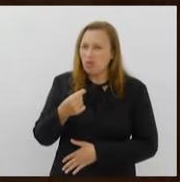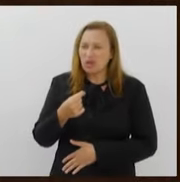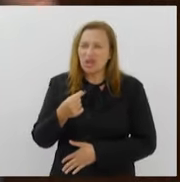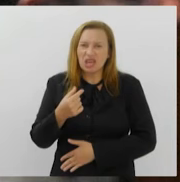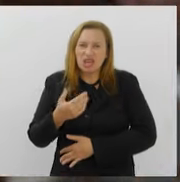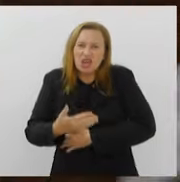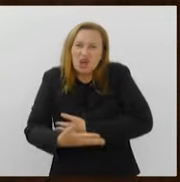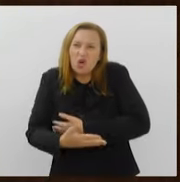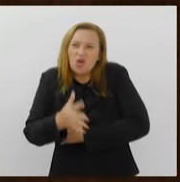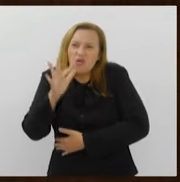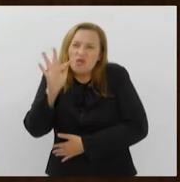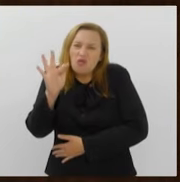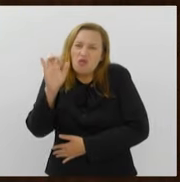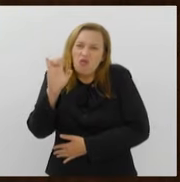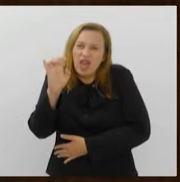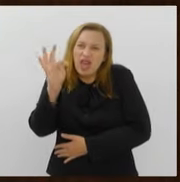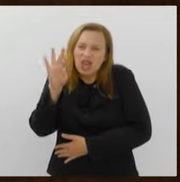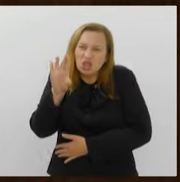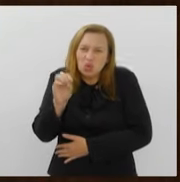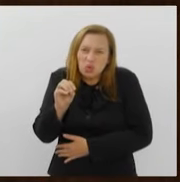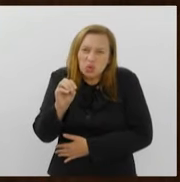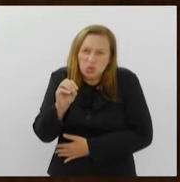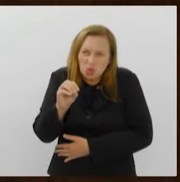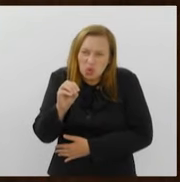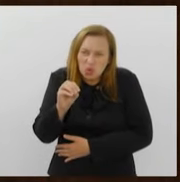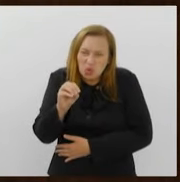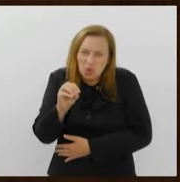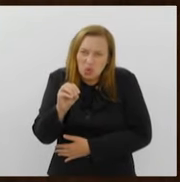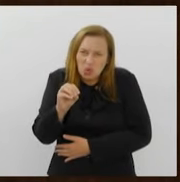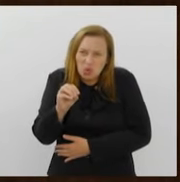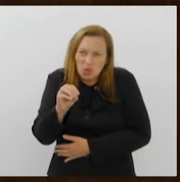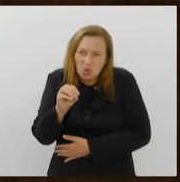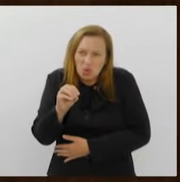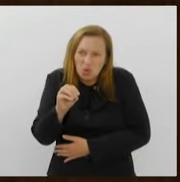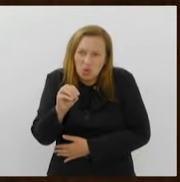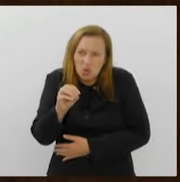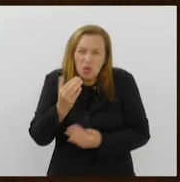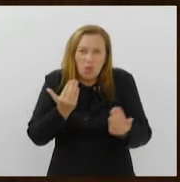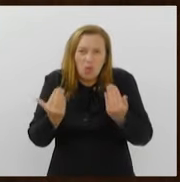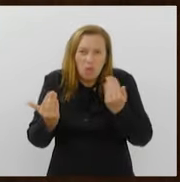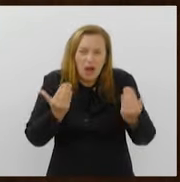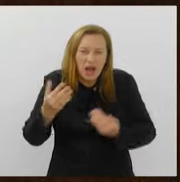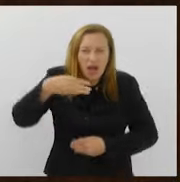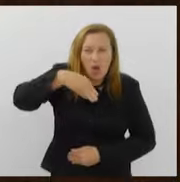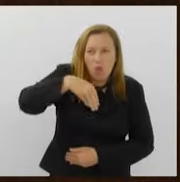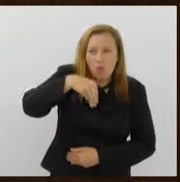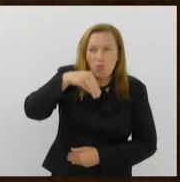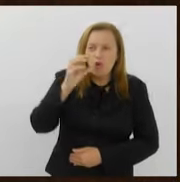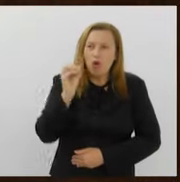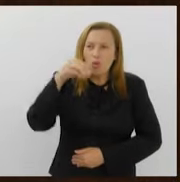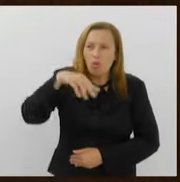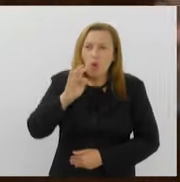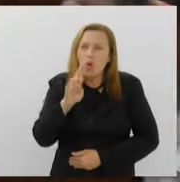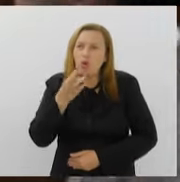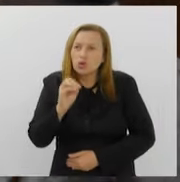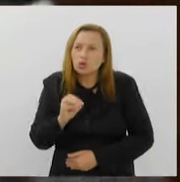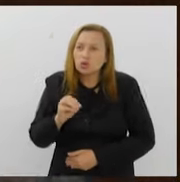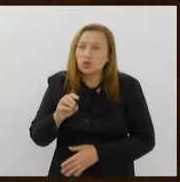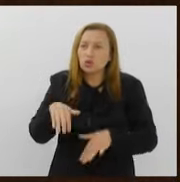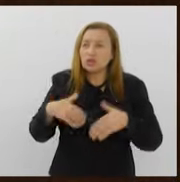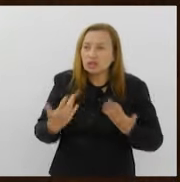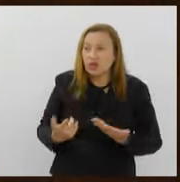monstro, um cara que trata um feto, Rodrigo Amorim, como um monstro, é óbvio que ele vai ser o quê?